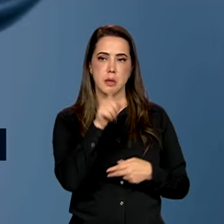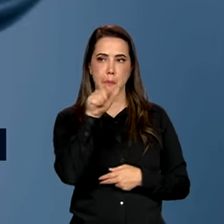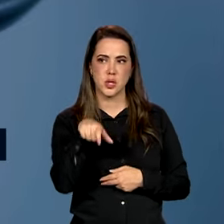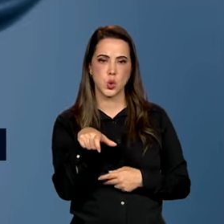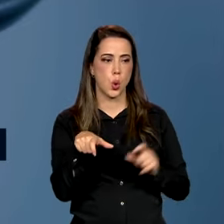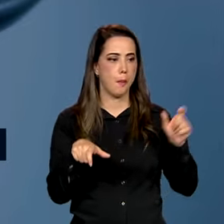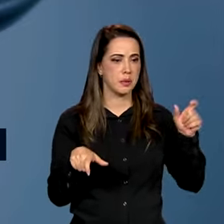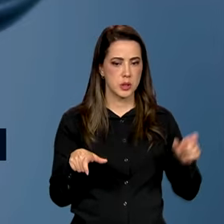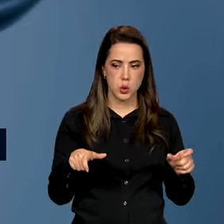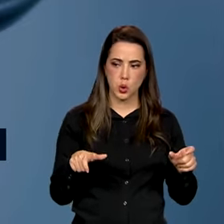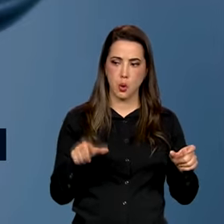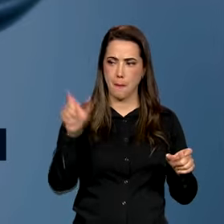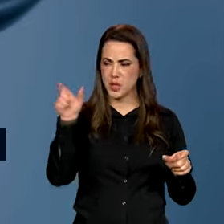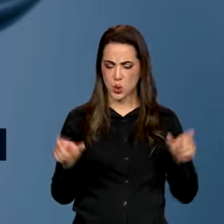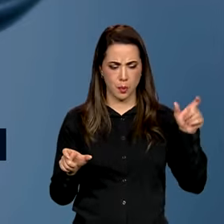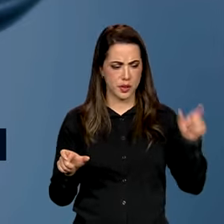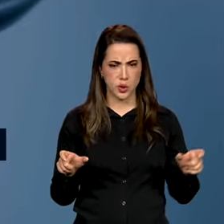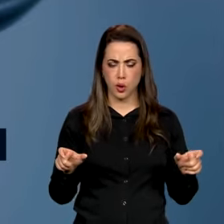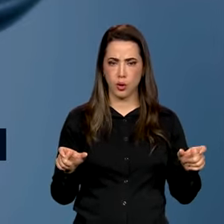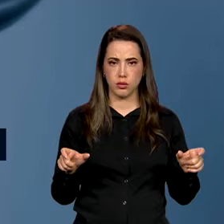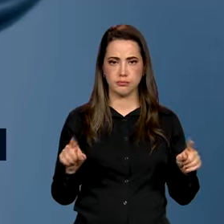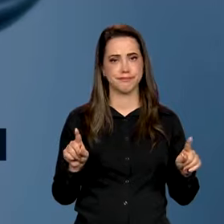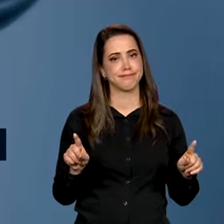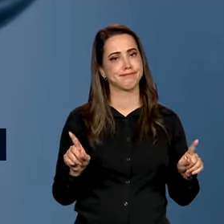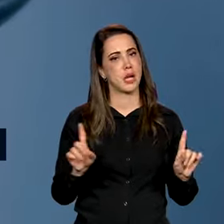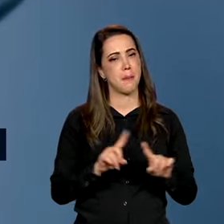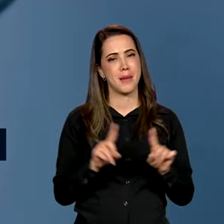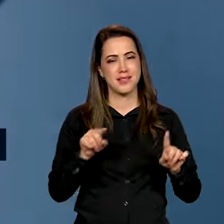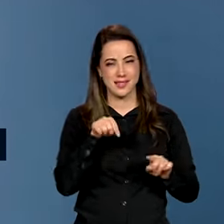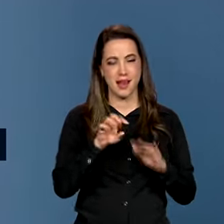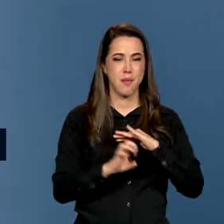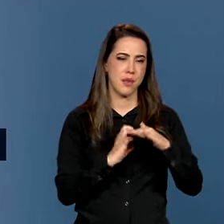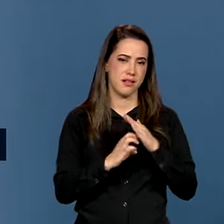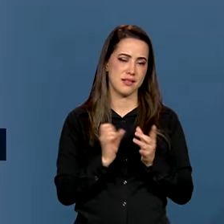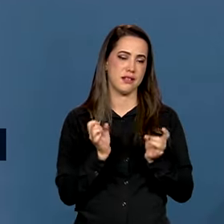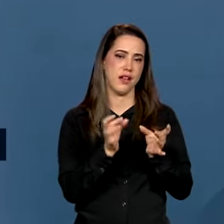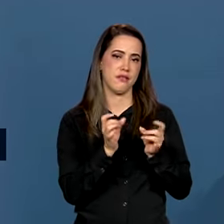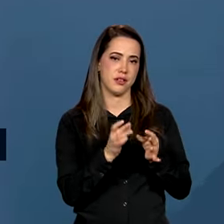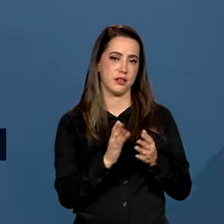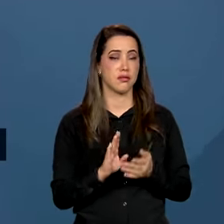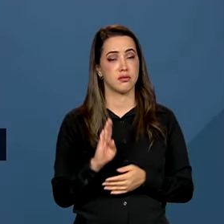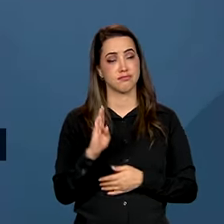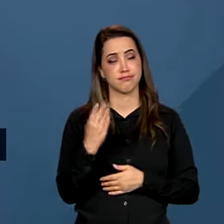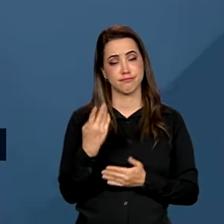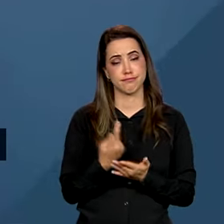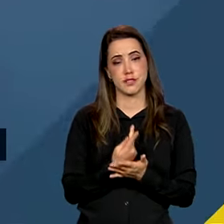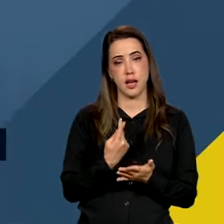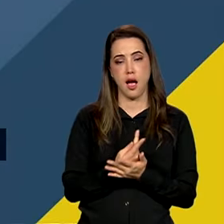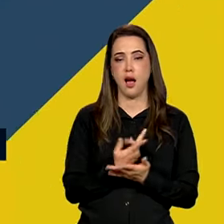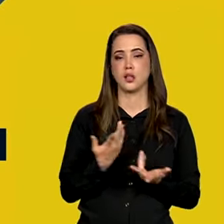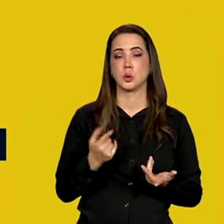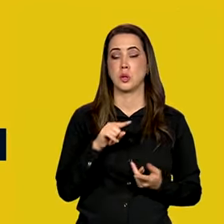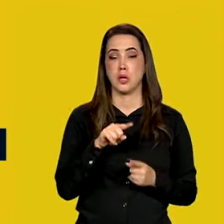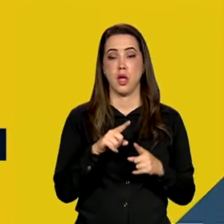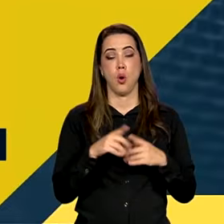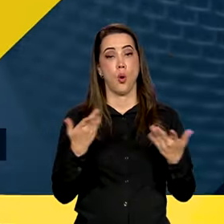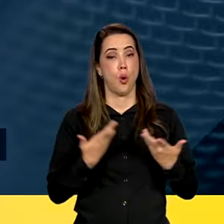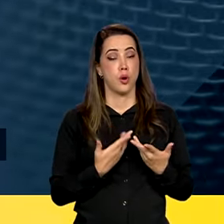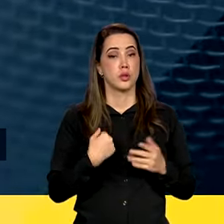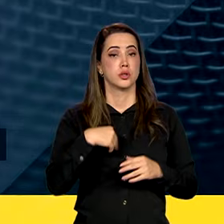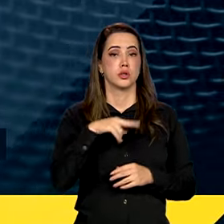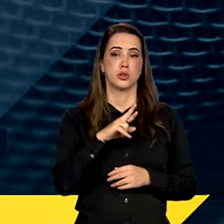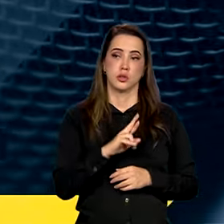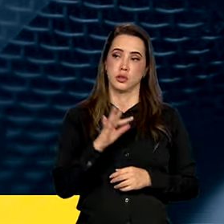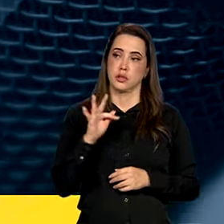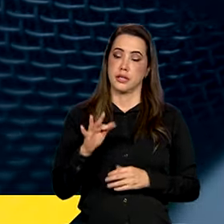pessoa física para a pessoa física e burlar a legislação para enviar esses produtos Então o que está sendo feito pela